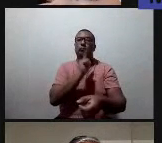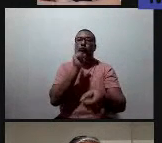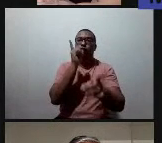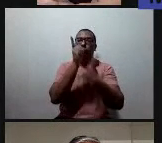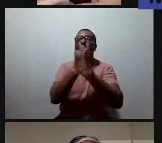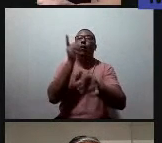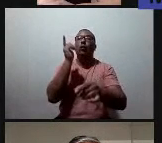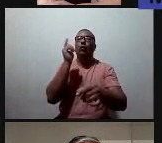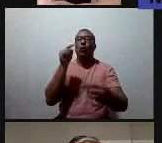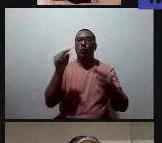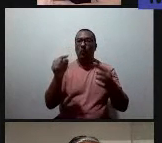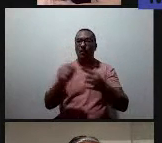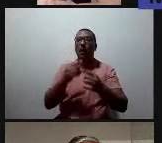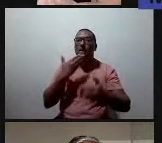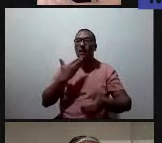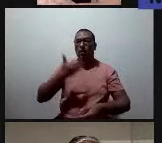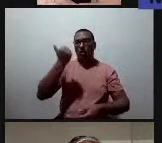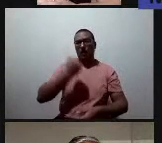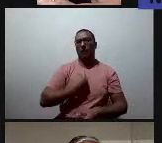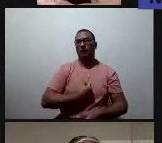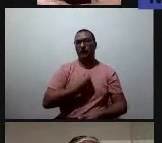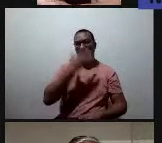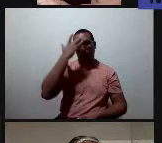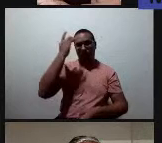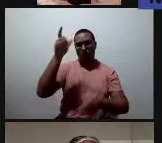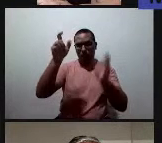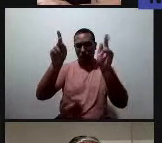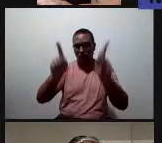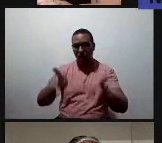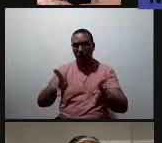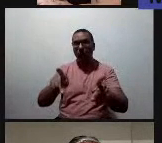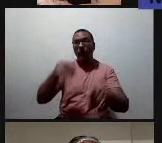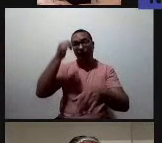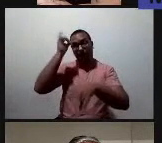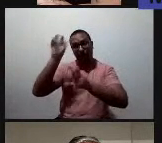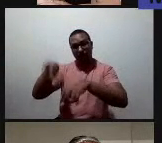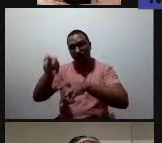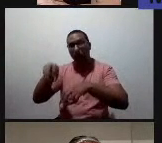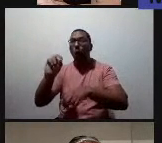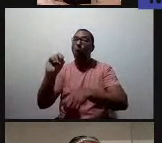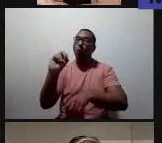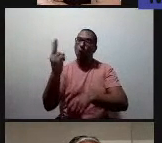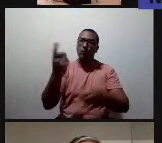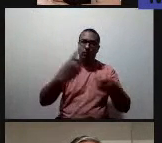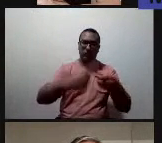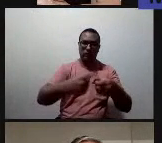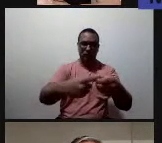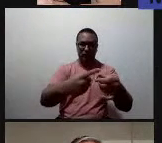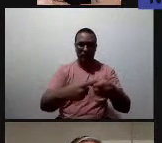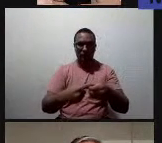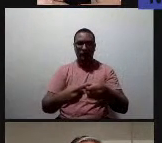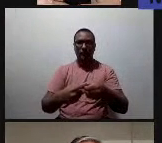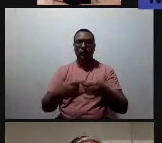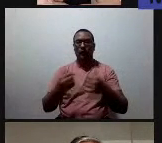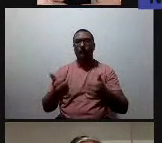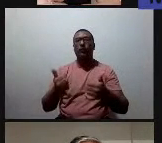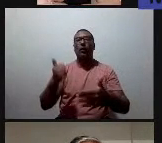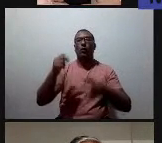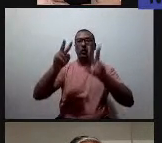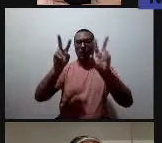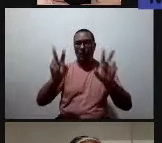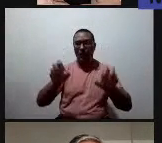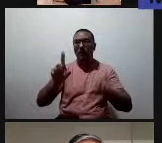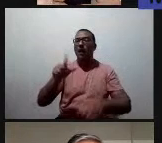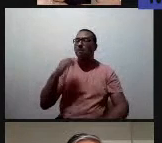na melhoria de qualidade de vida da população, seja no campo ou na cidade. Então, acho que a temática é enriquecedora